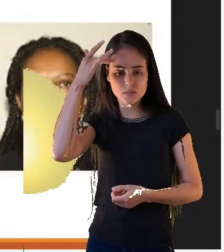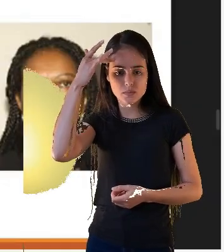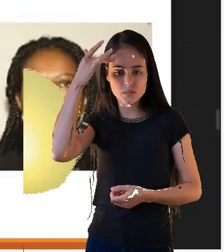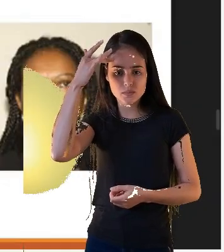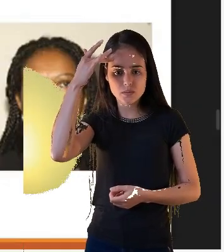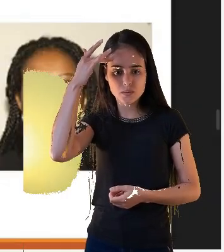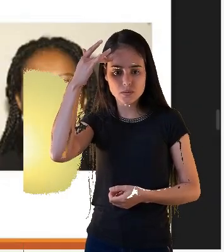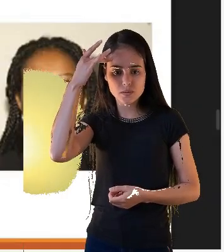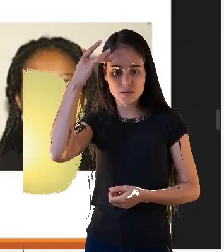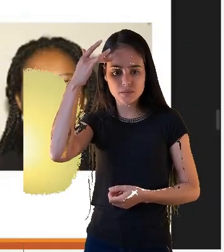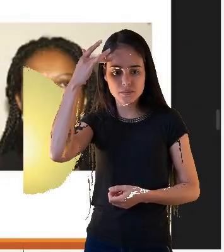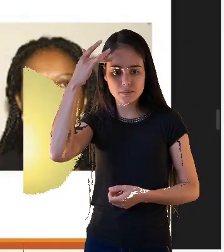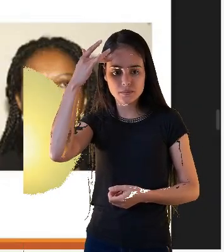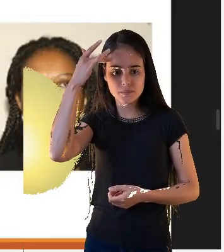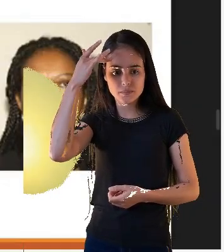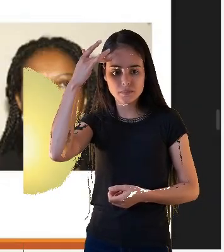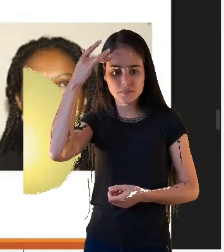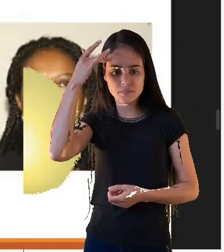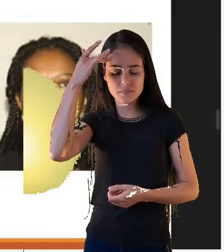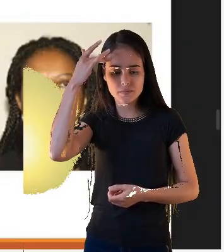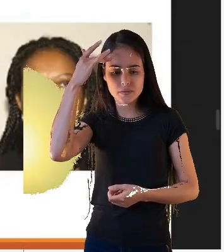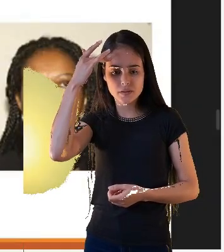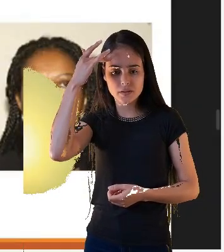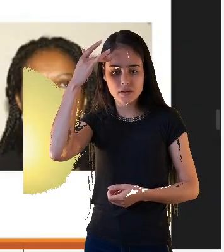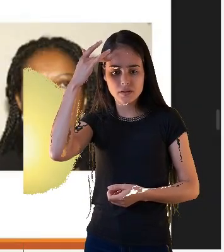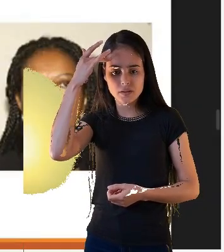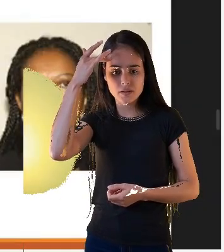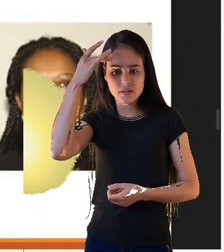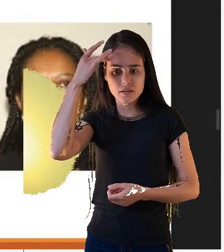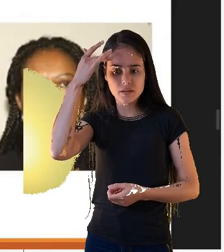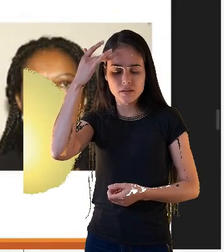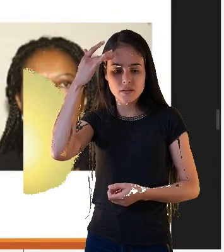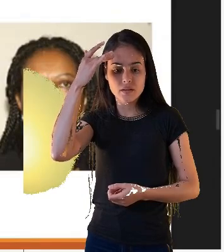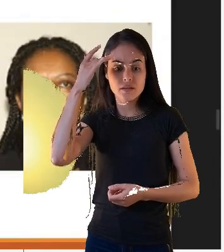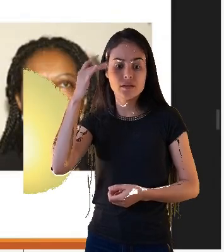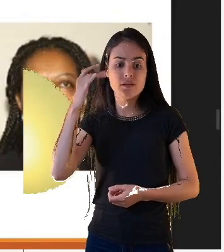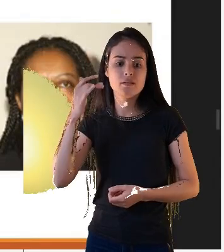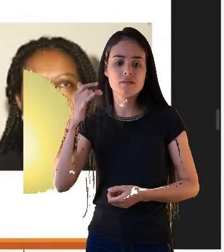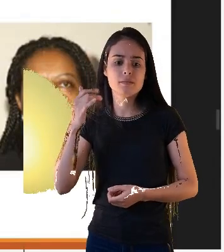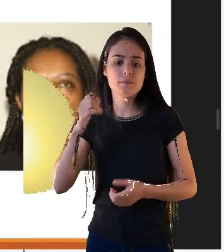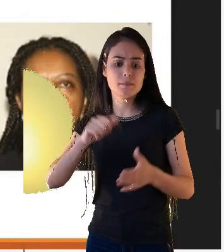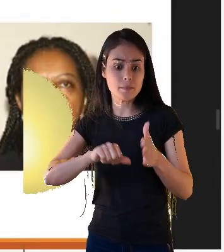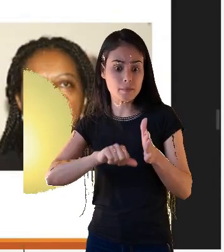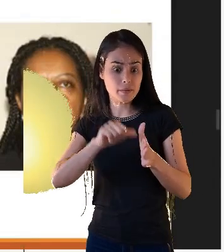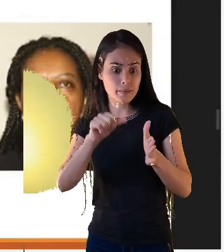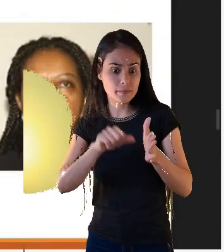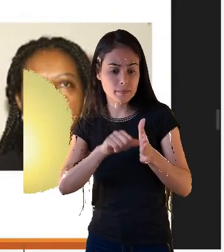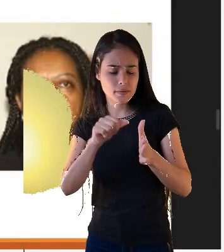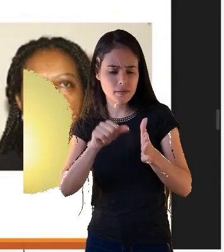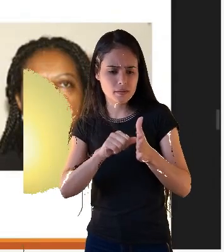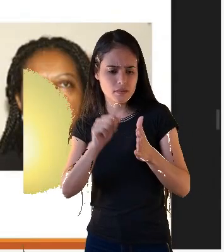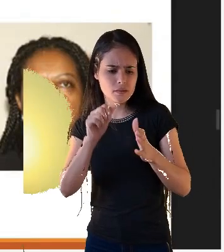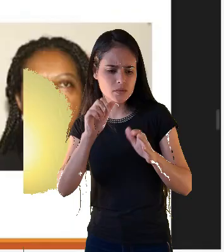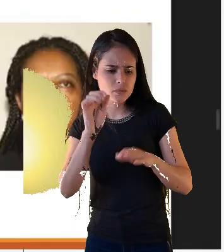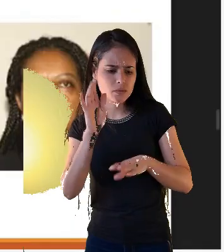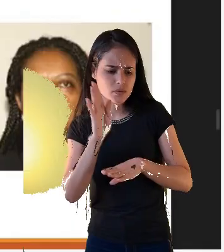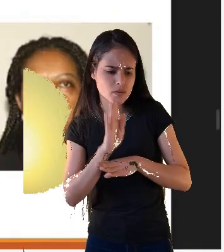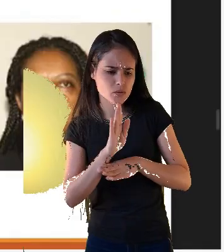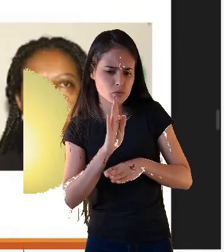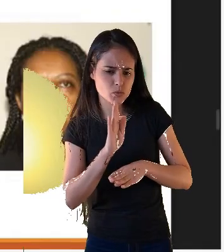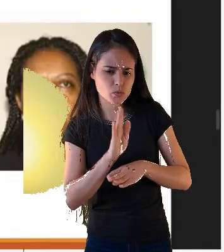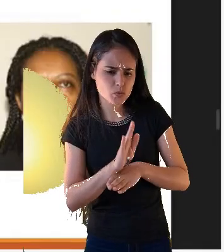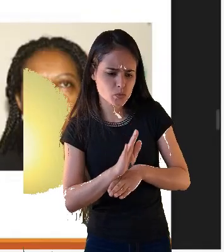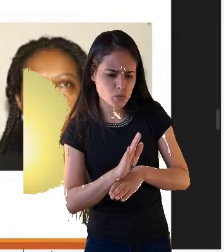que esteve à frente dessa secretaria foi a professora Matilde Ribeiro, que é um nome importantíssimo,